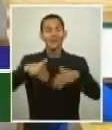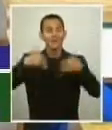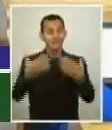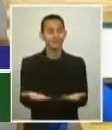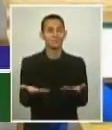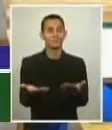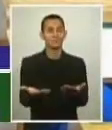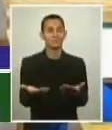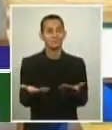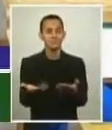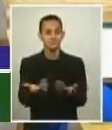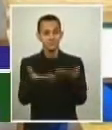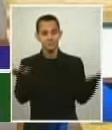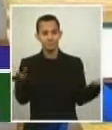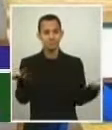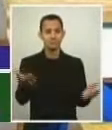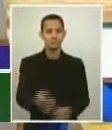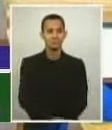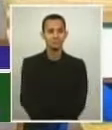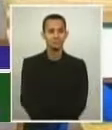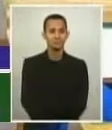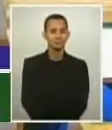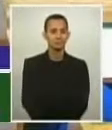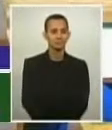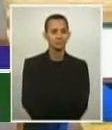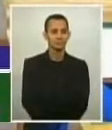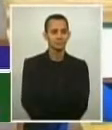aí senhoras e senhores